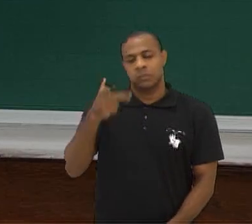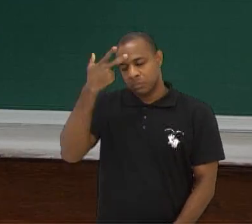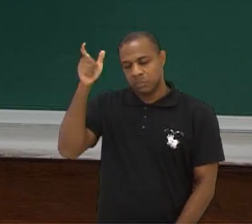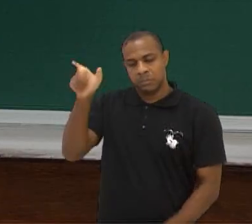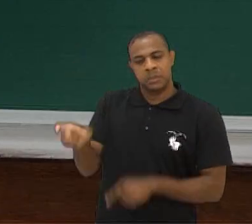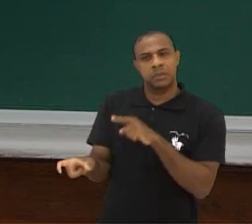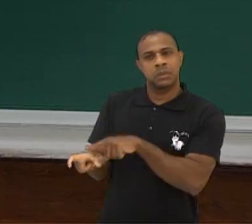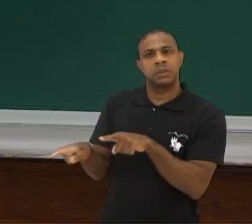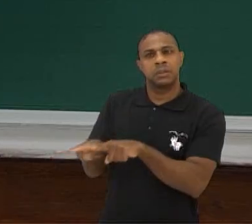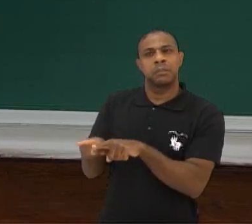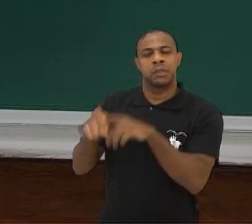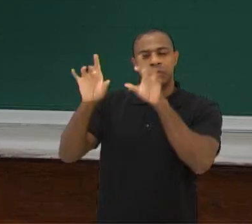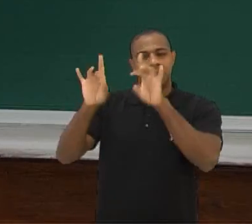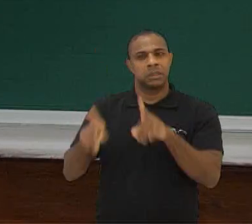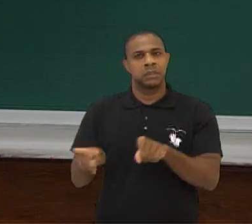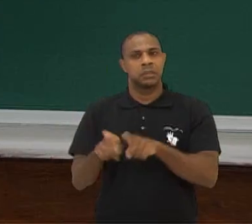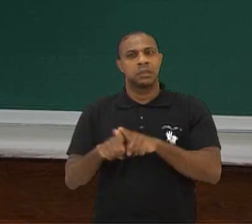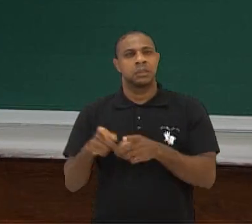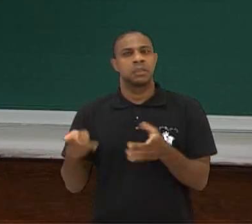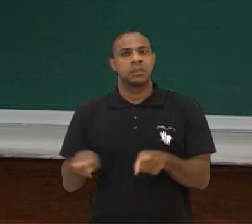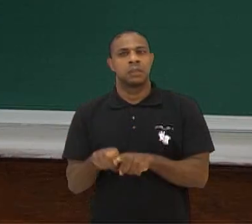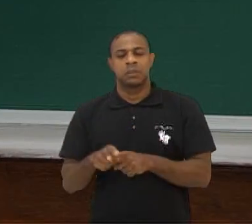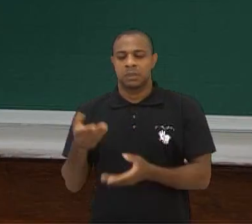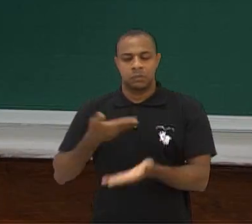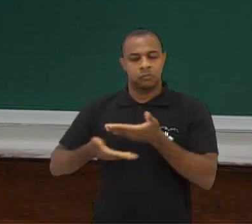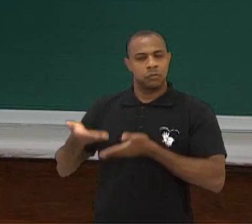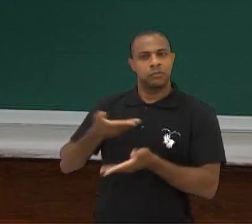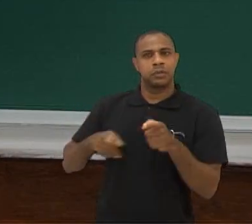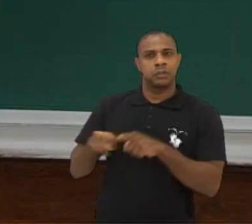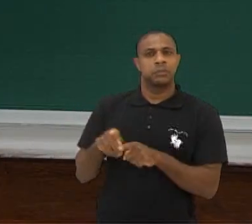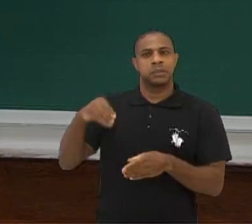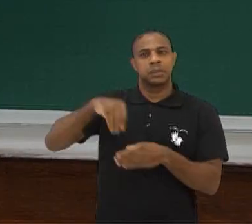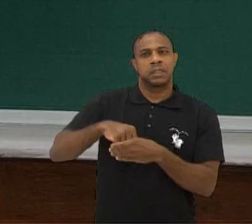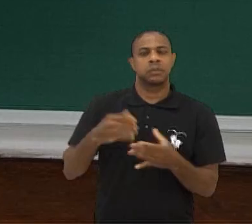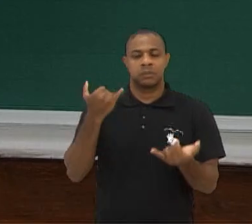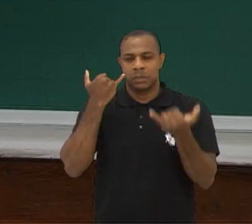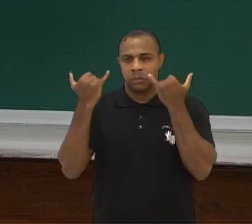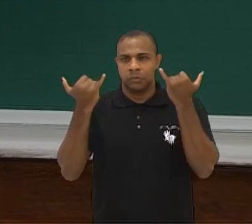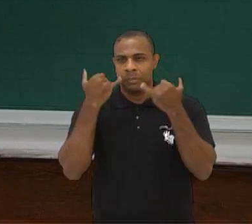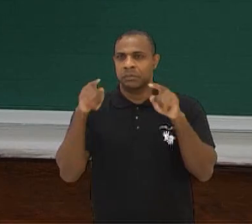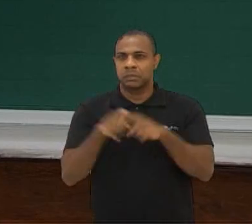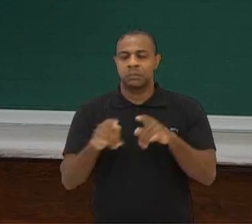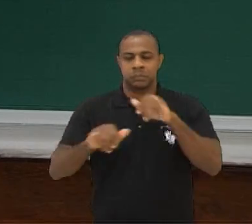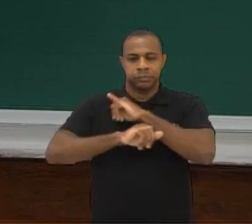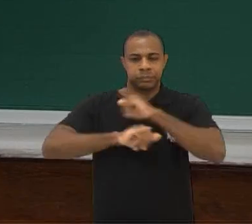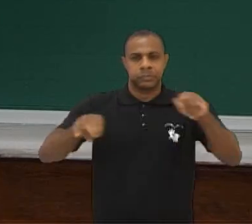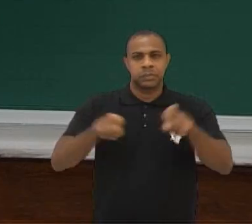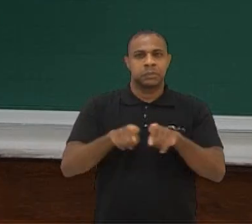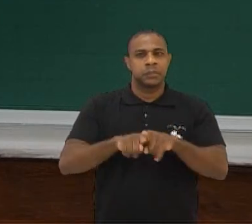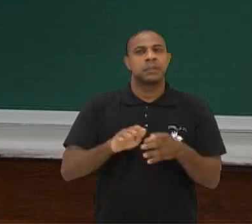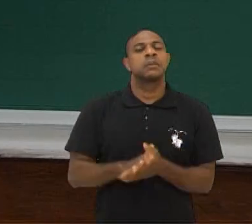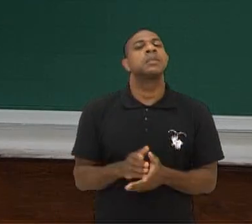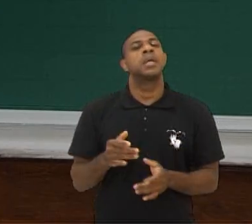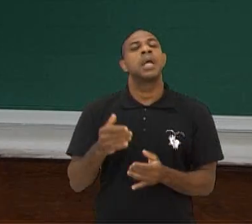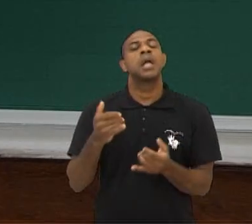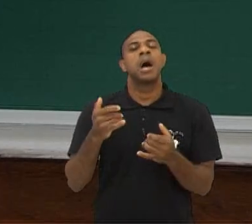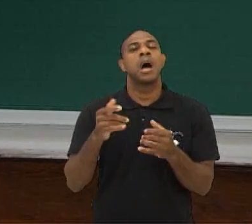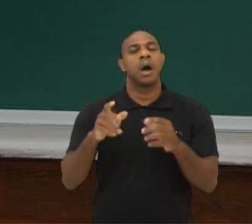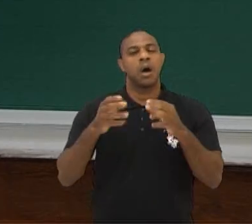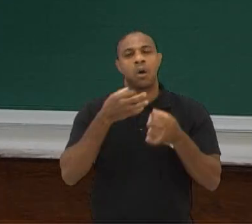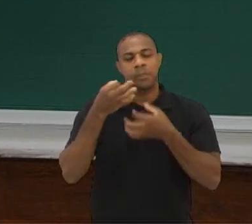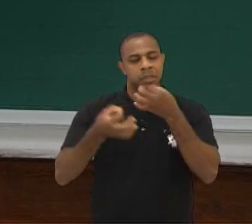alguém, um especialista, alguém que estava envolvido na situação, na notícia, dá a opinião e essa opinião